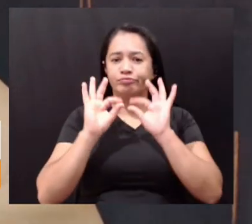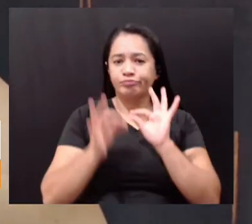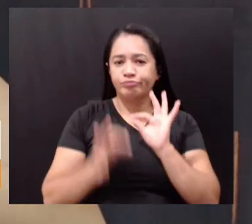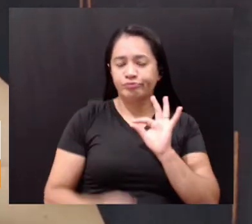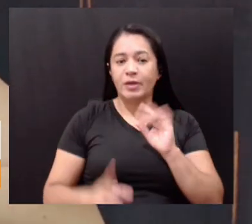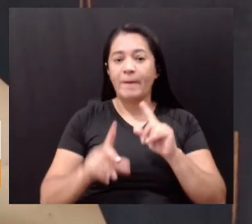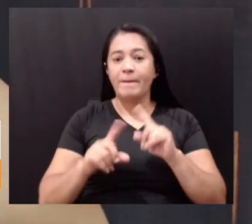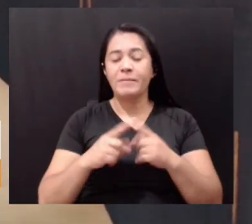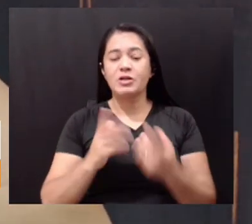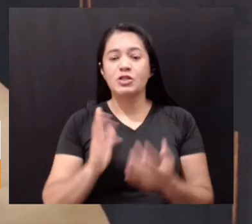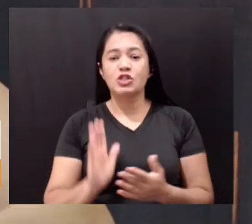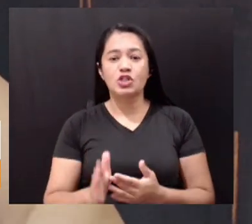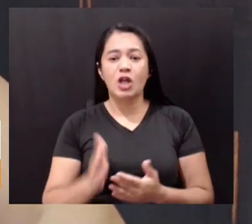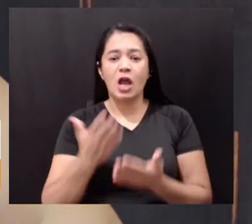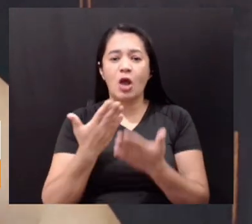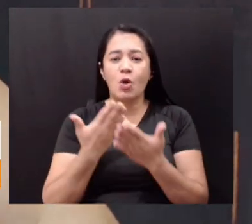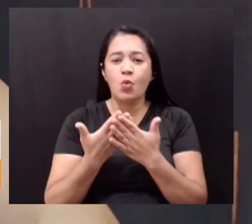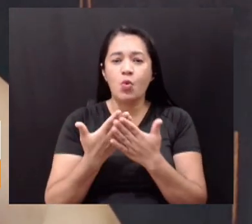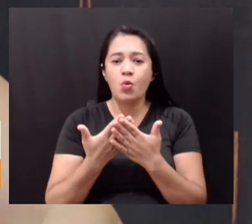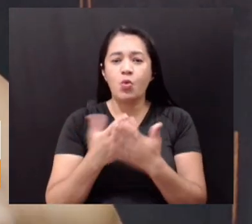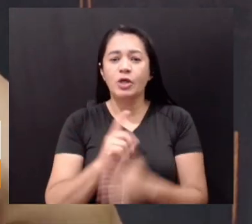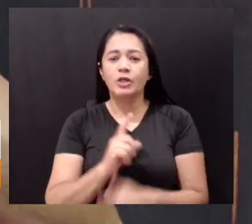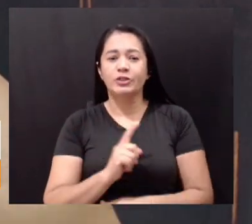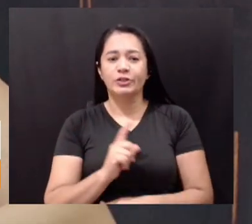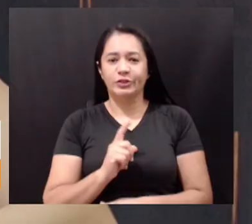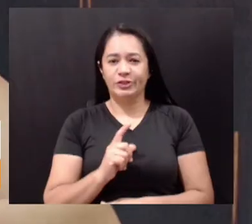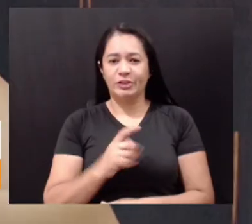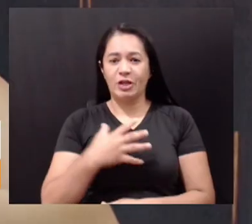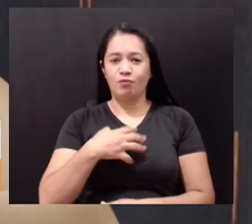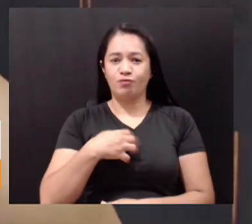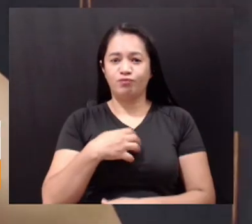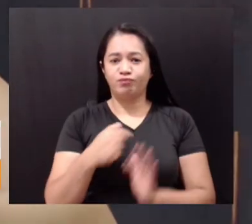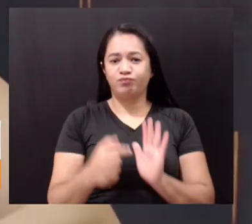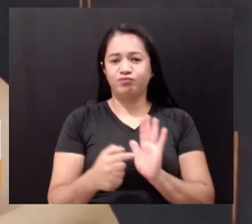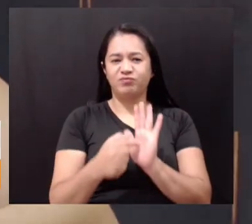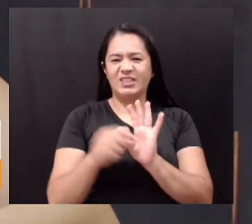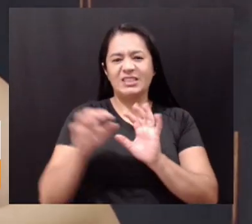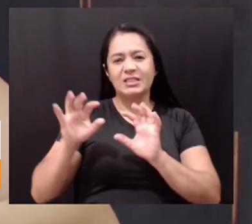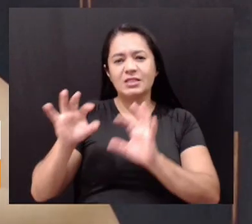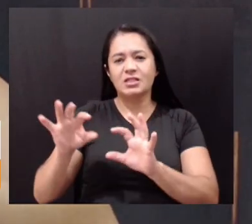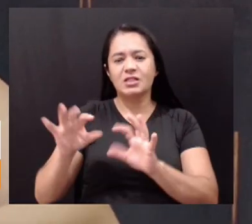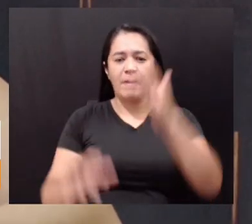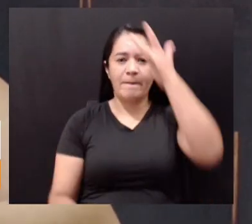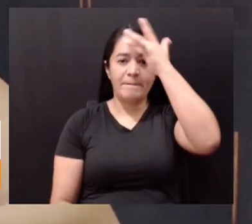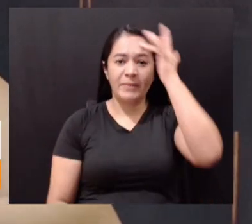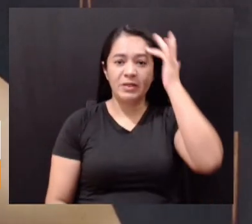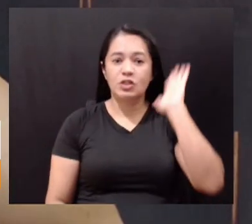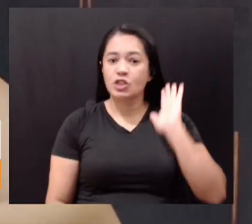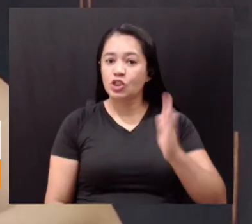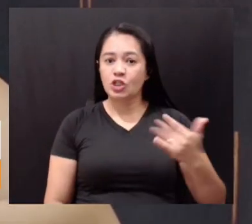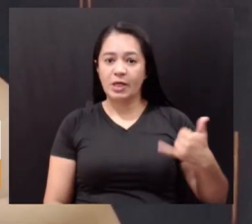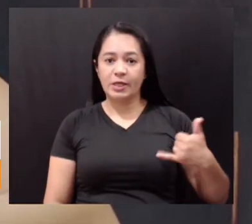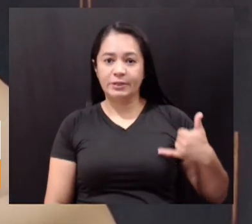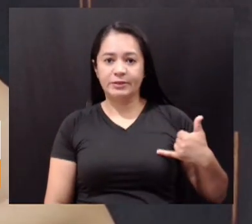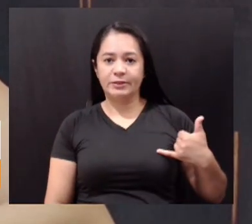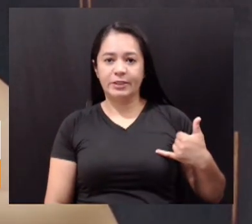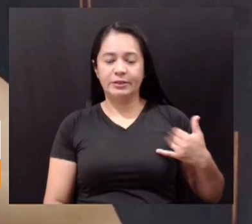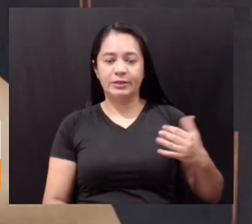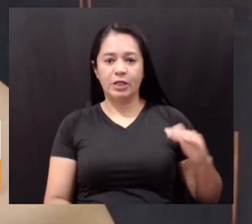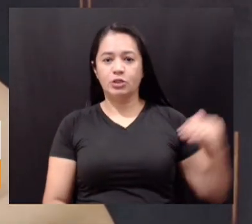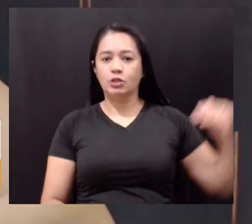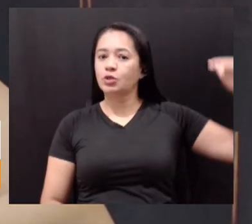né, sobre essa tendência de comportamento de pessoas que já estão numa idade cronológica de um adulto, mas que